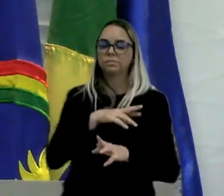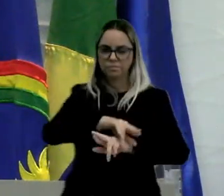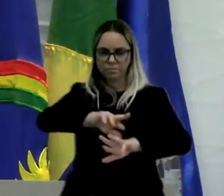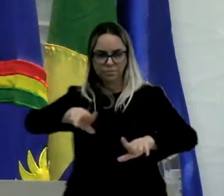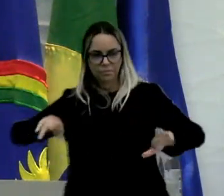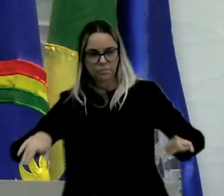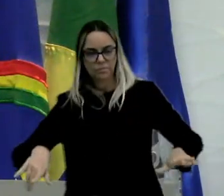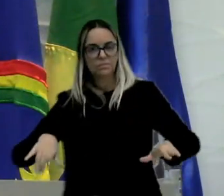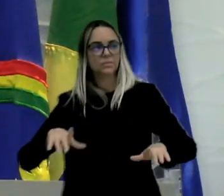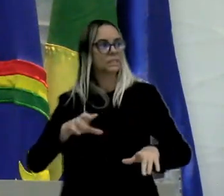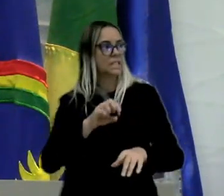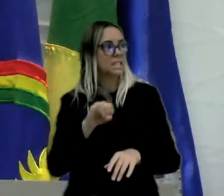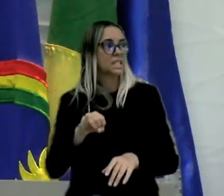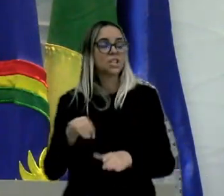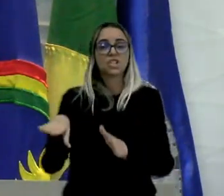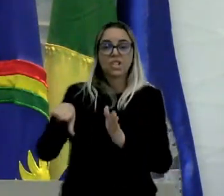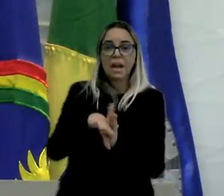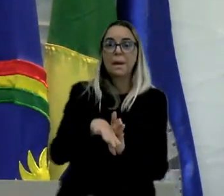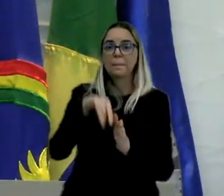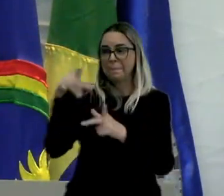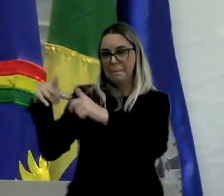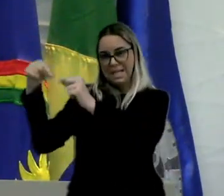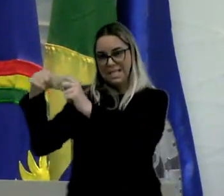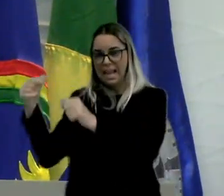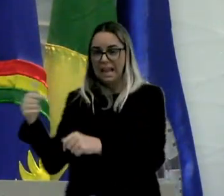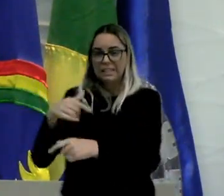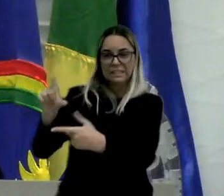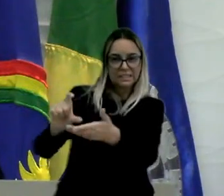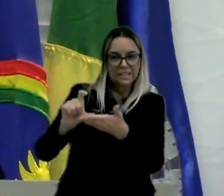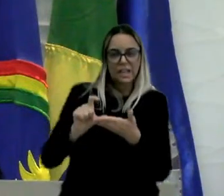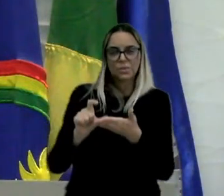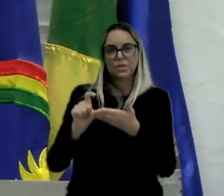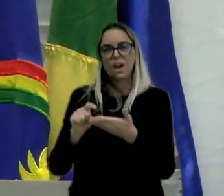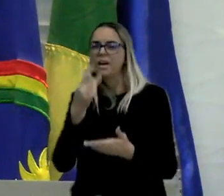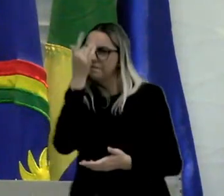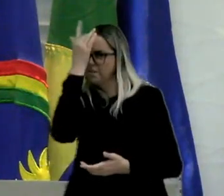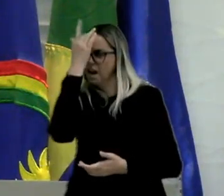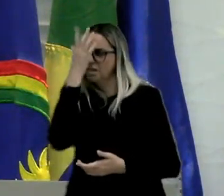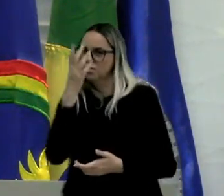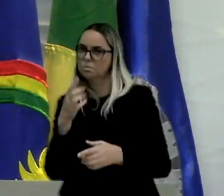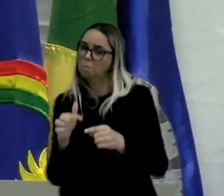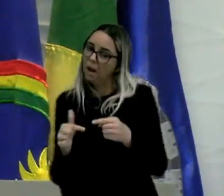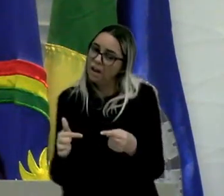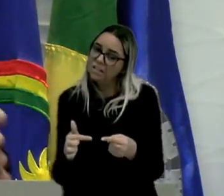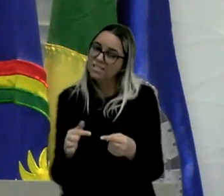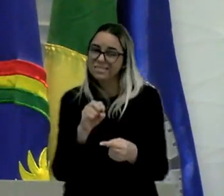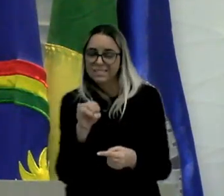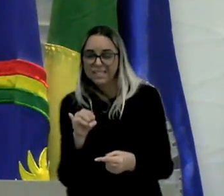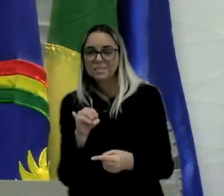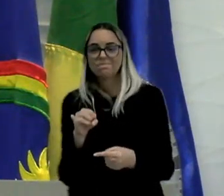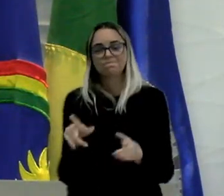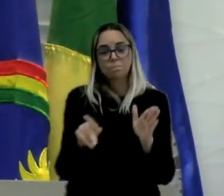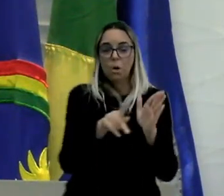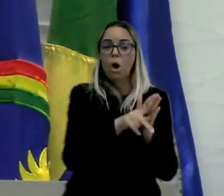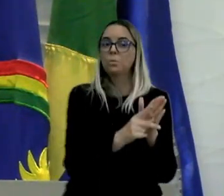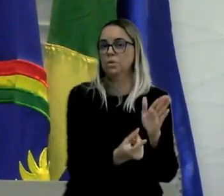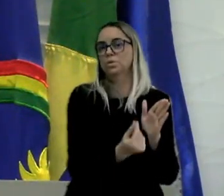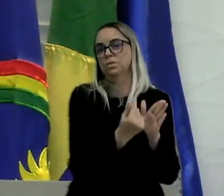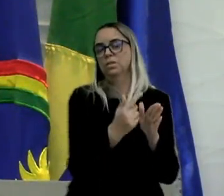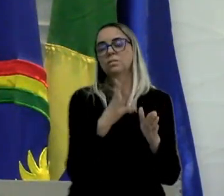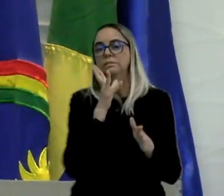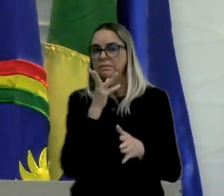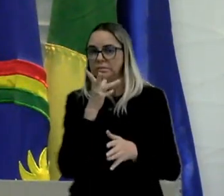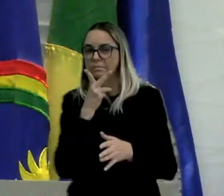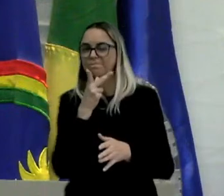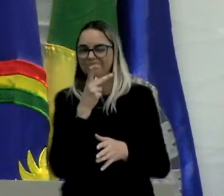dinheiro de Brasília dinheiro do mío é mais fácil de fazer agora quando é uma obra eh de recurso próprio demora mais e